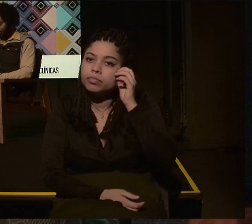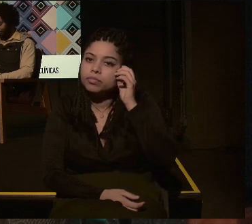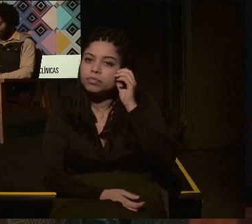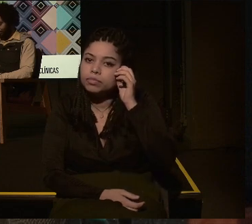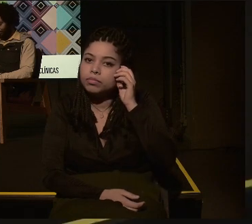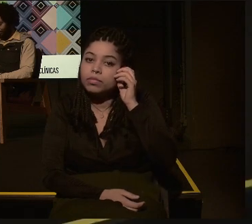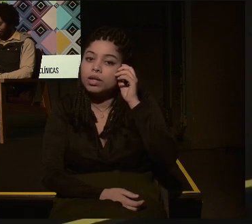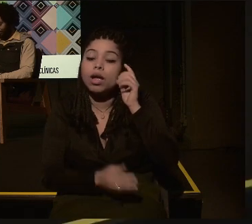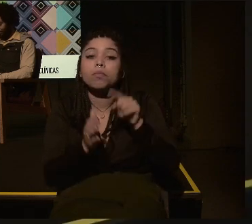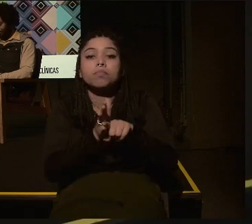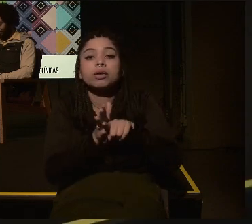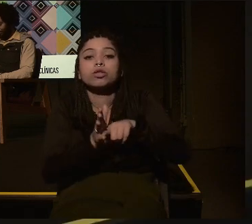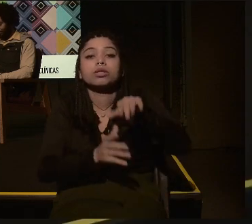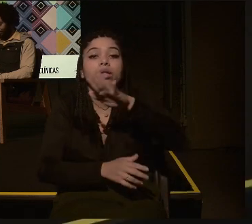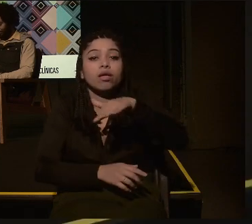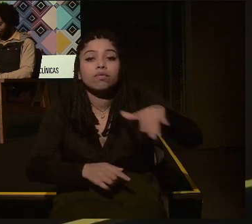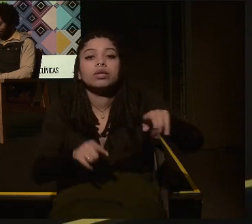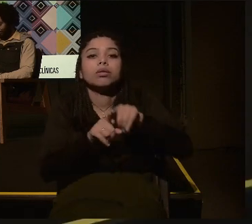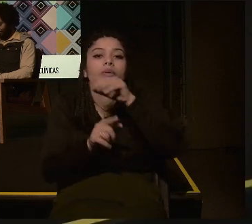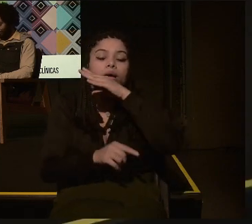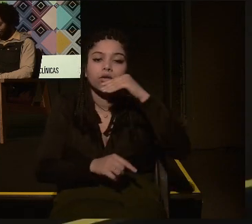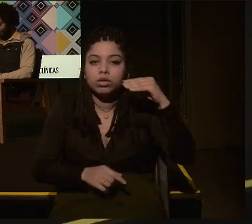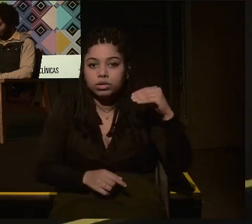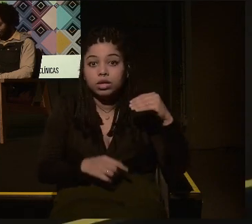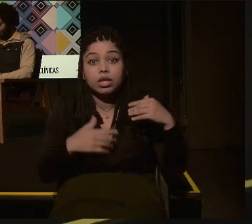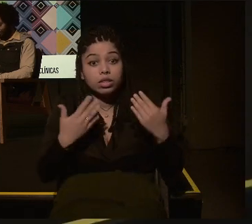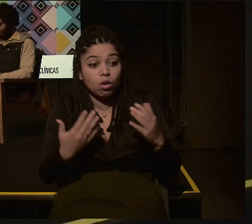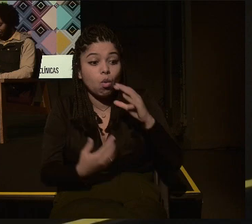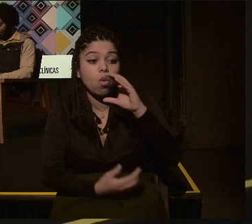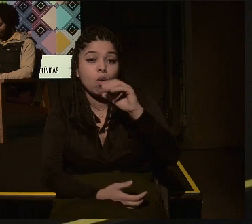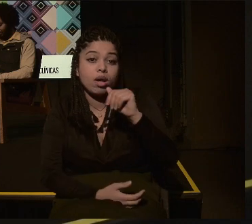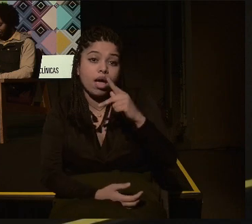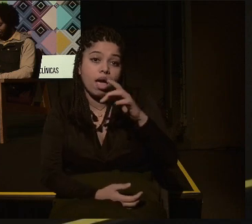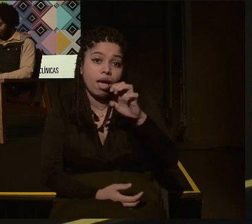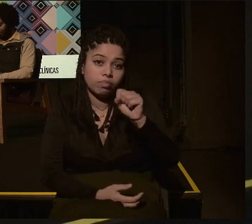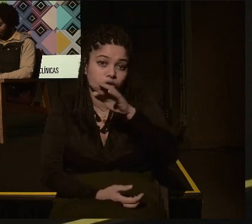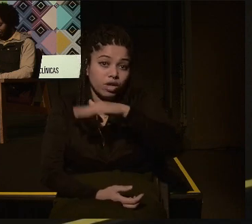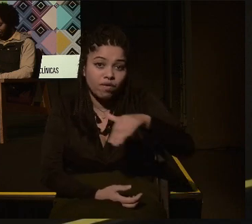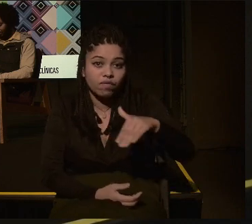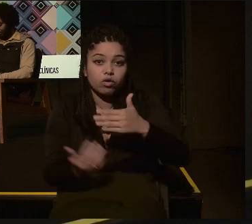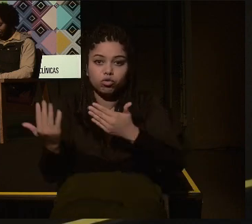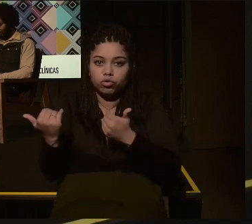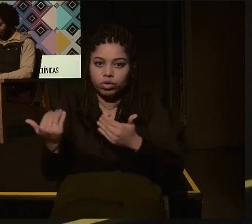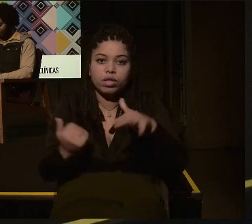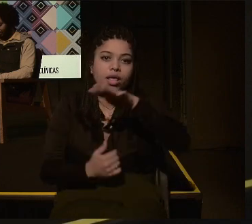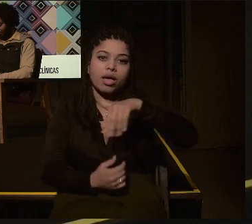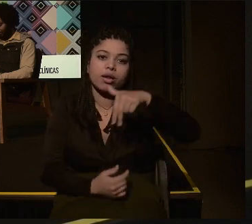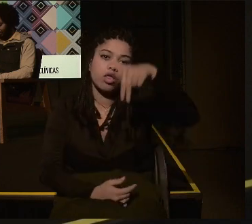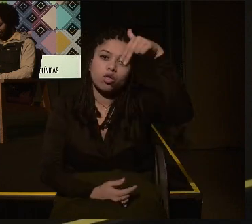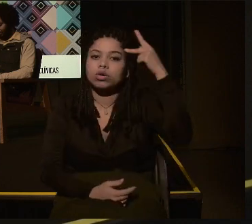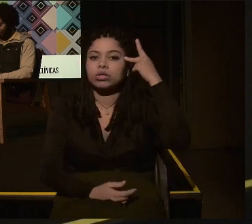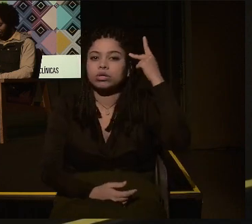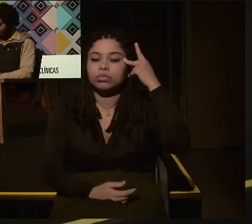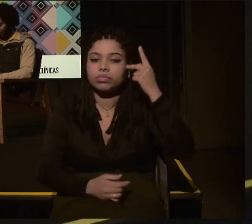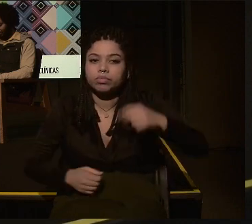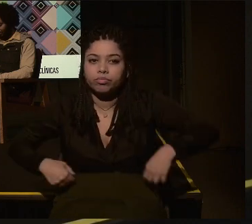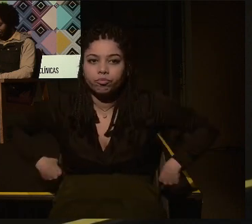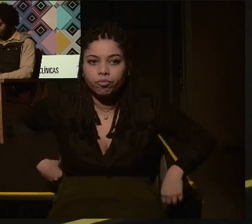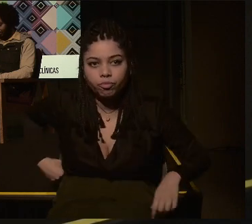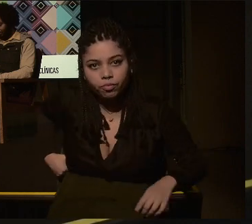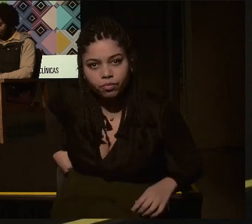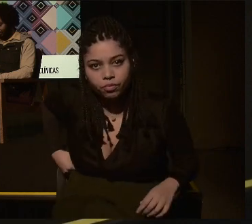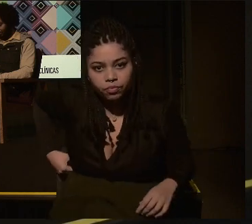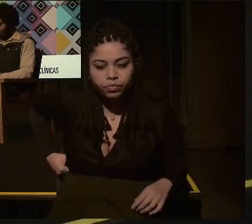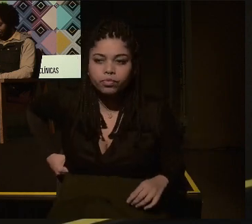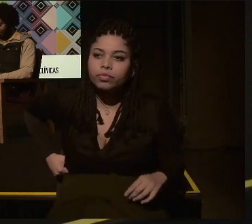da infância e adolescência, feita num CAPES infanto-juvenil, na Zona Norte de São Paulo. Então,